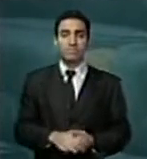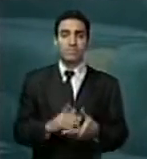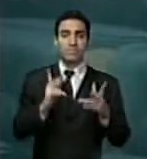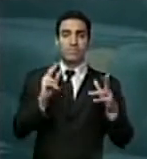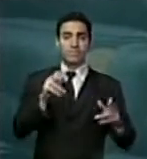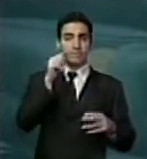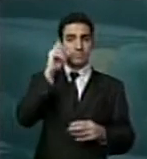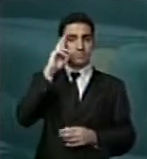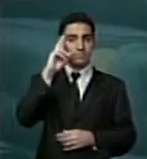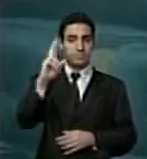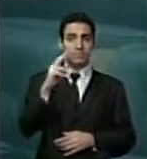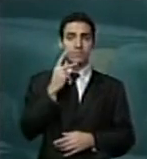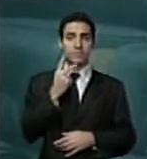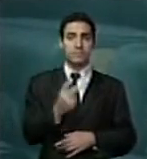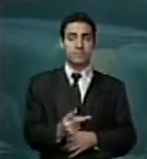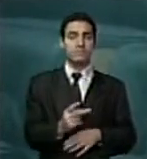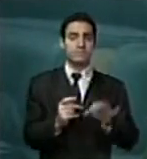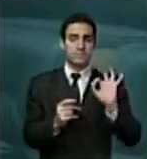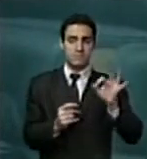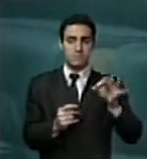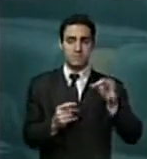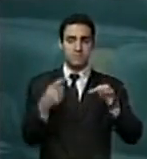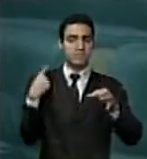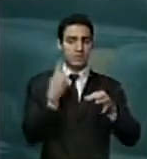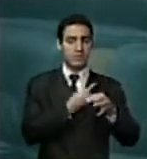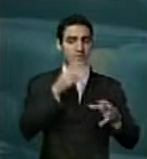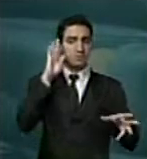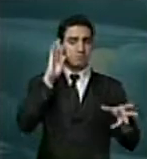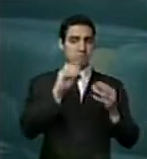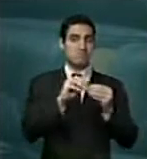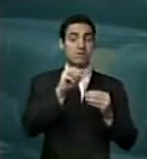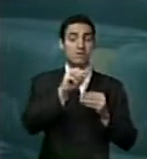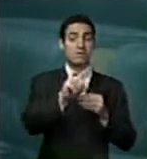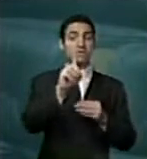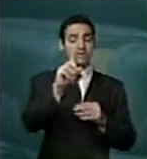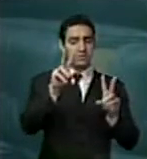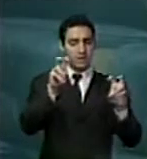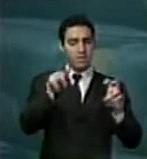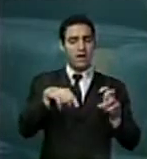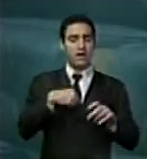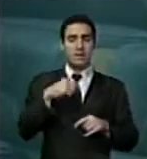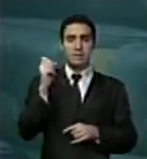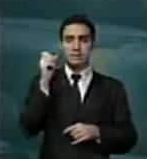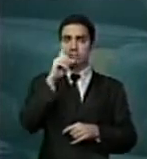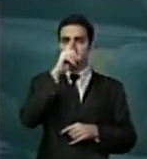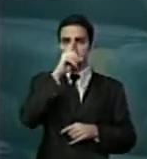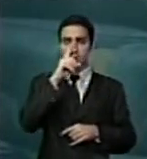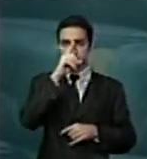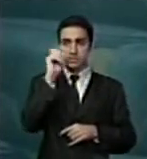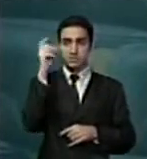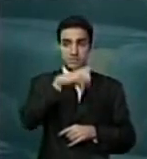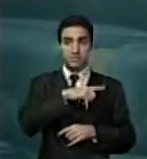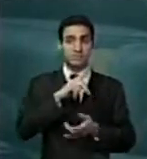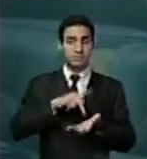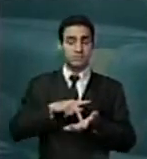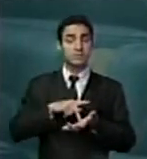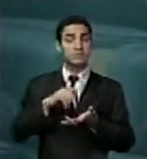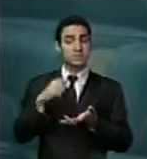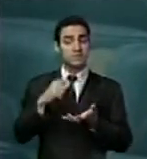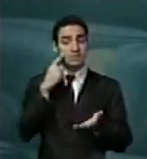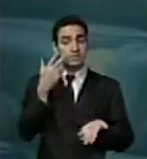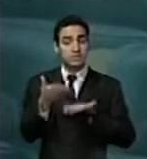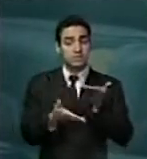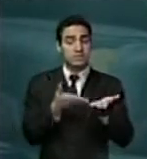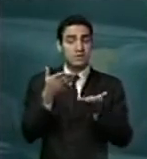Vossa Excelência bem colocou, nós entendemos que esse tema é um tema perigoso, delicado, que deve ser tratado